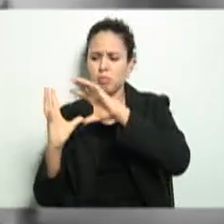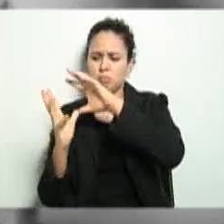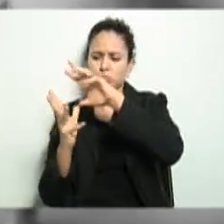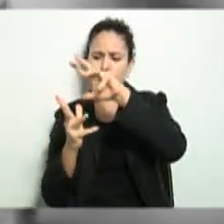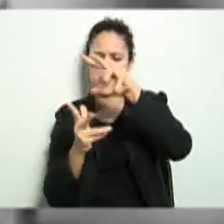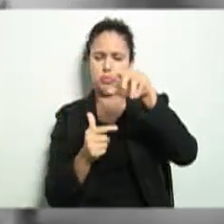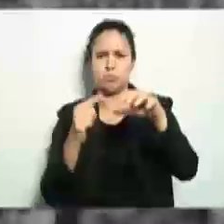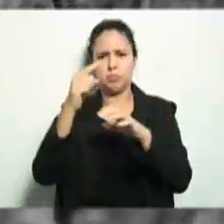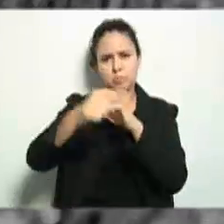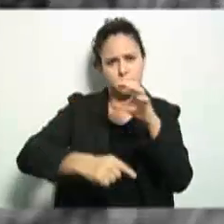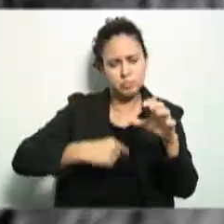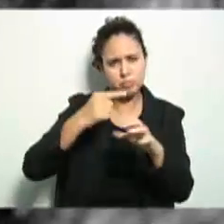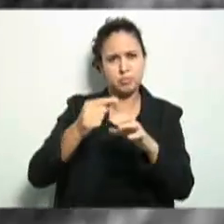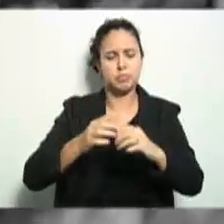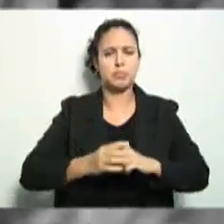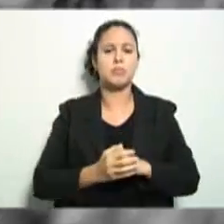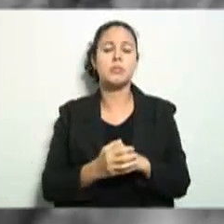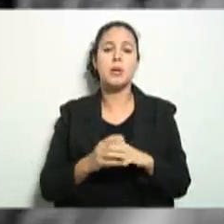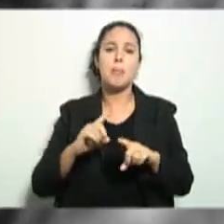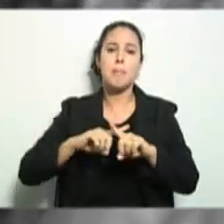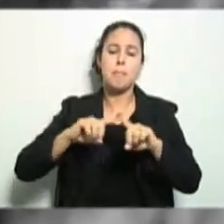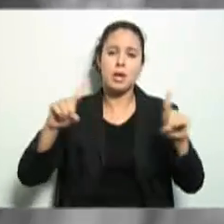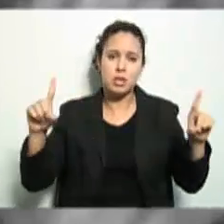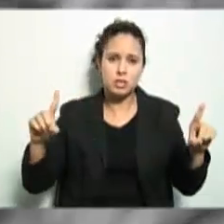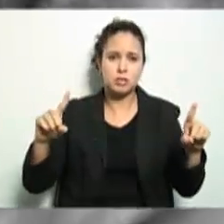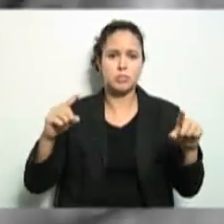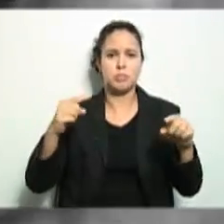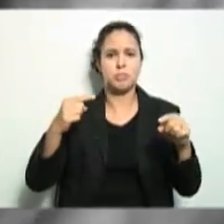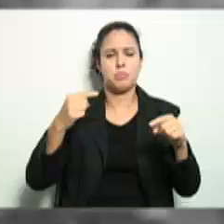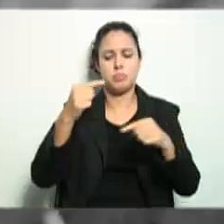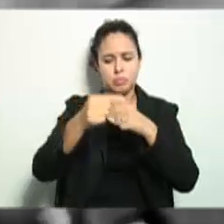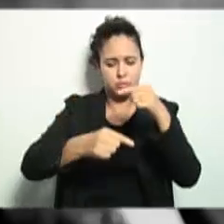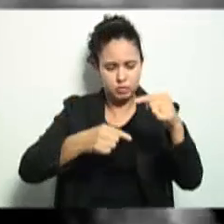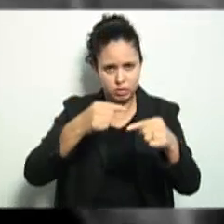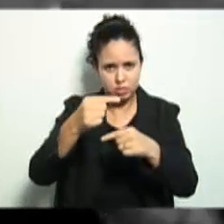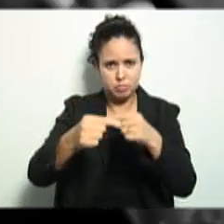exportações brasileiras. Mas o ciclo da borracha começou a se fechar em